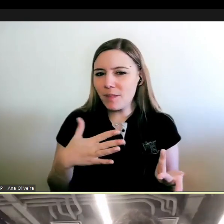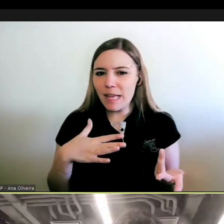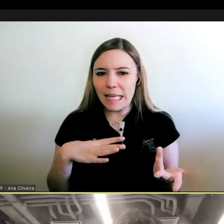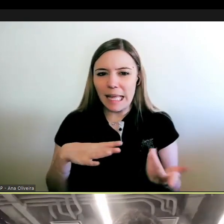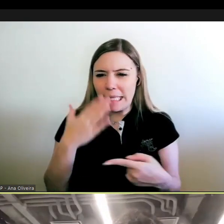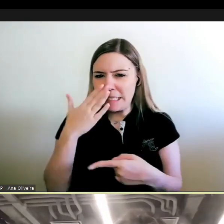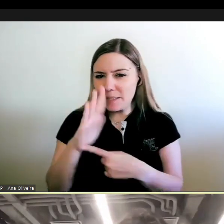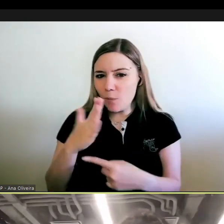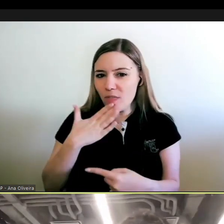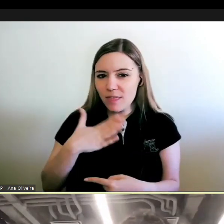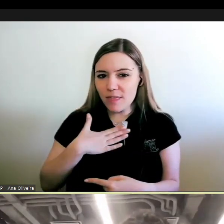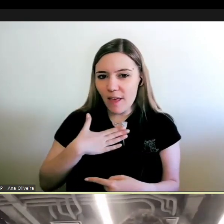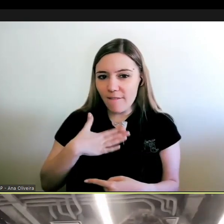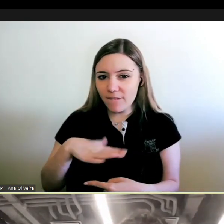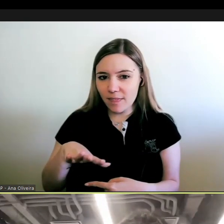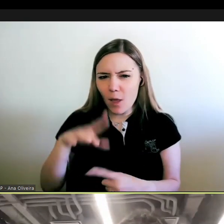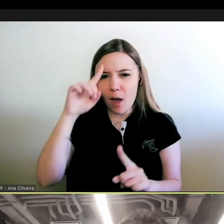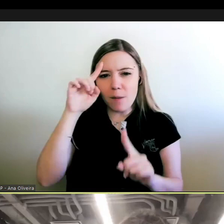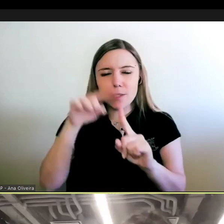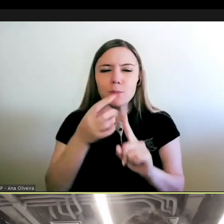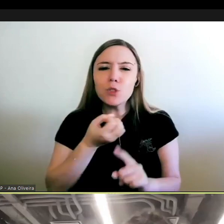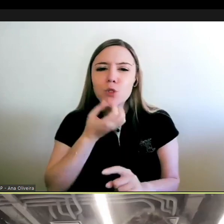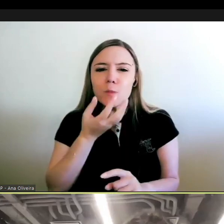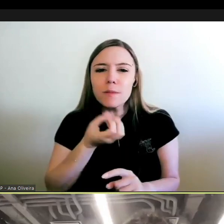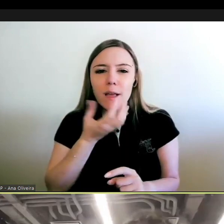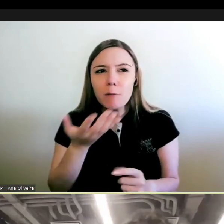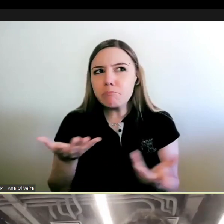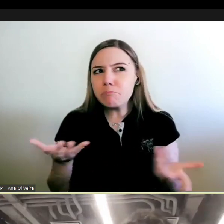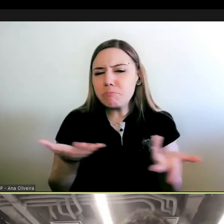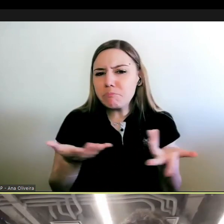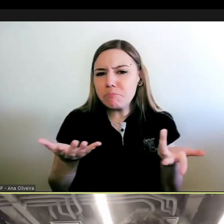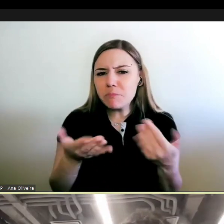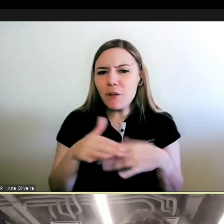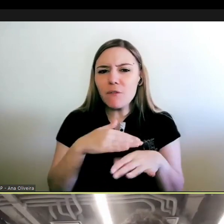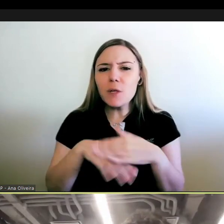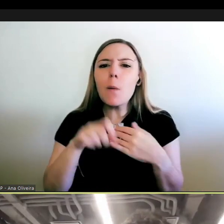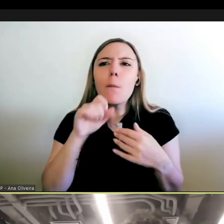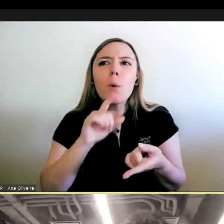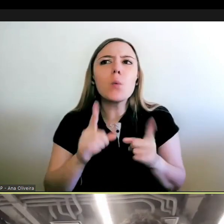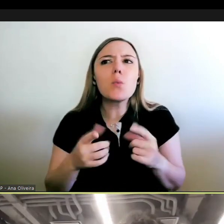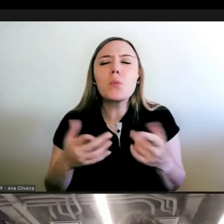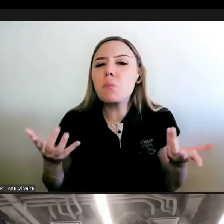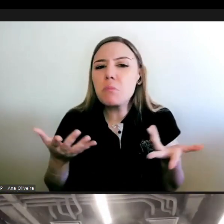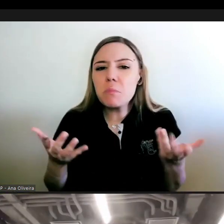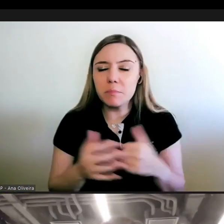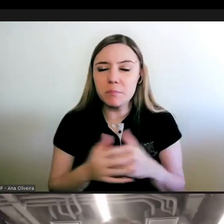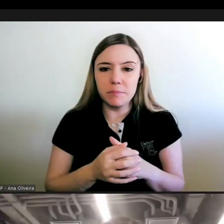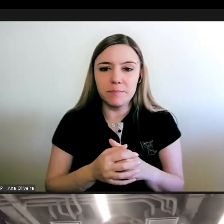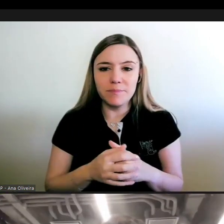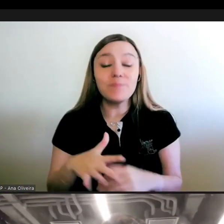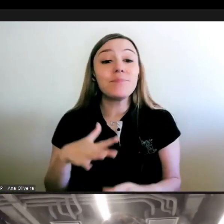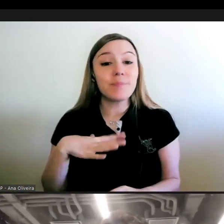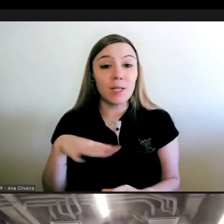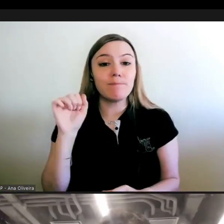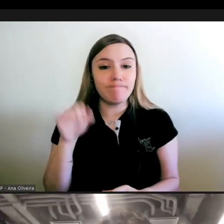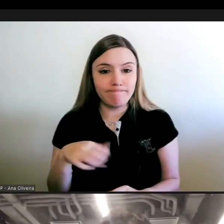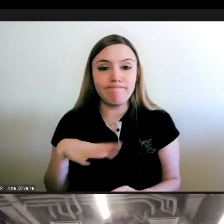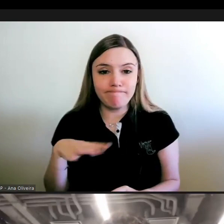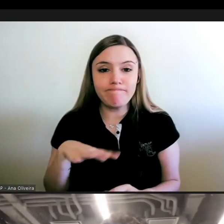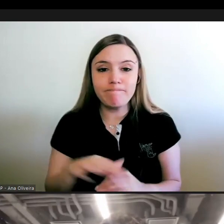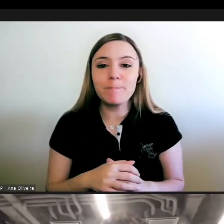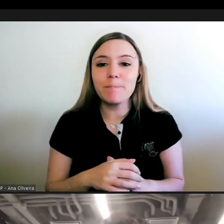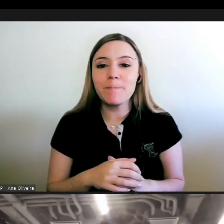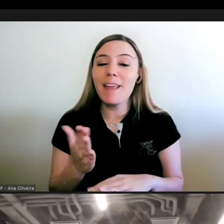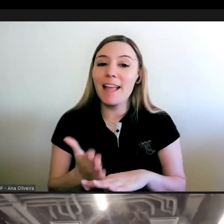exemplo para explicar o que é que pode ser feito e que instrumentos é que temos. Quero sim, quero sim. Antes de